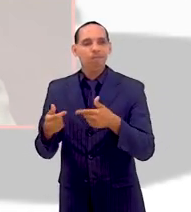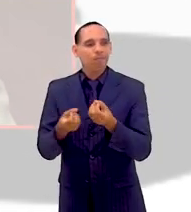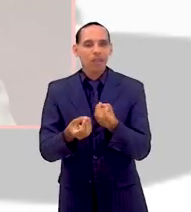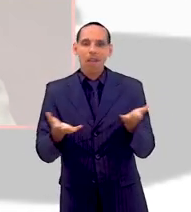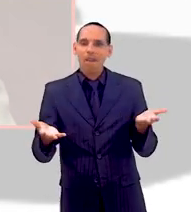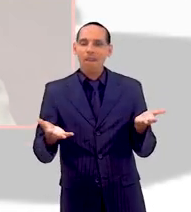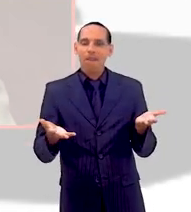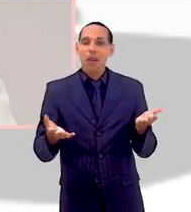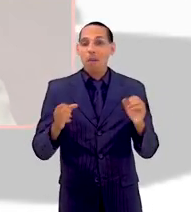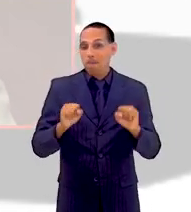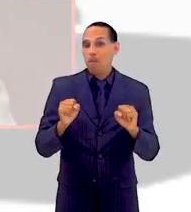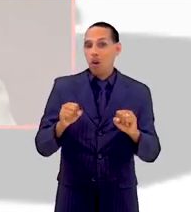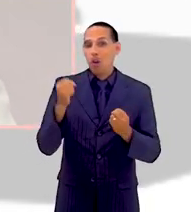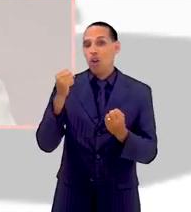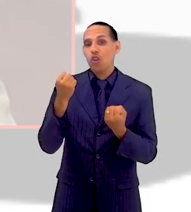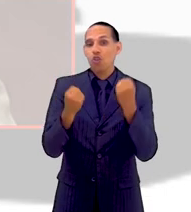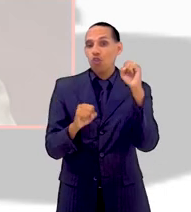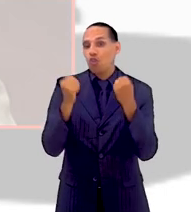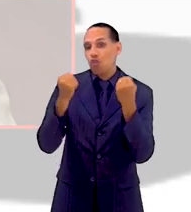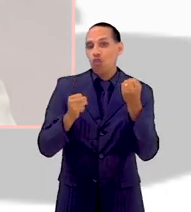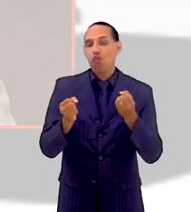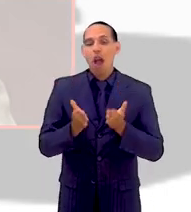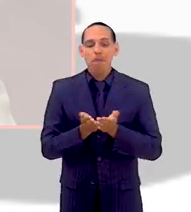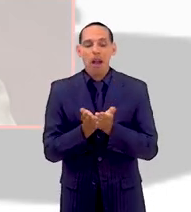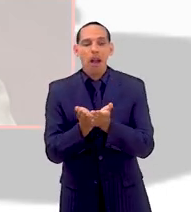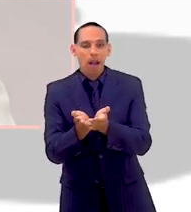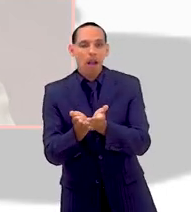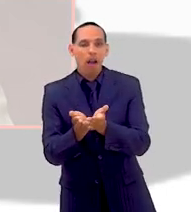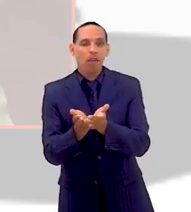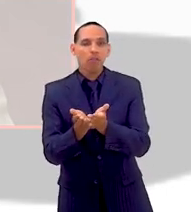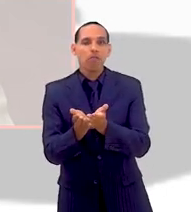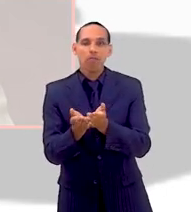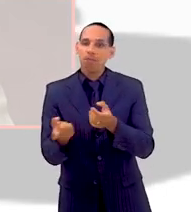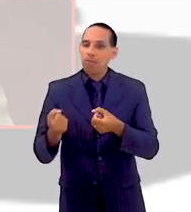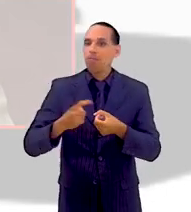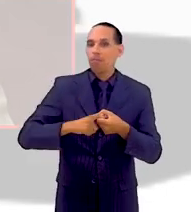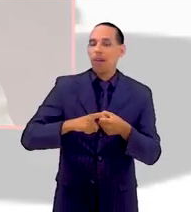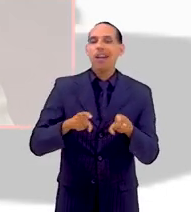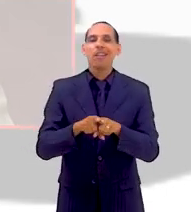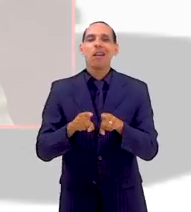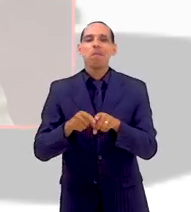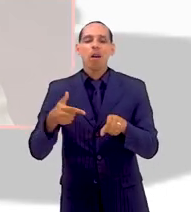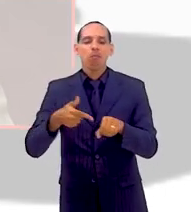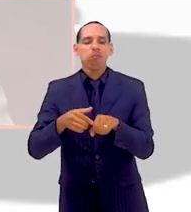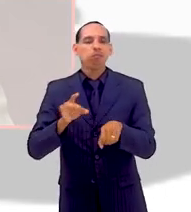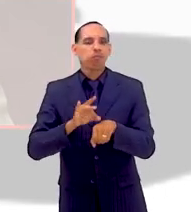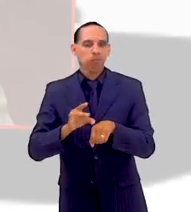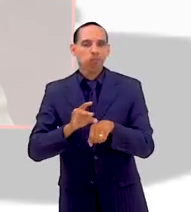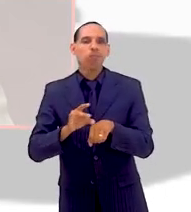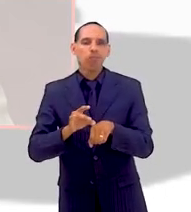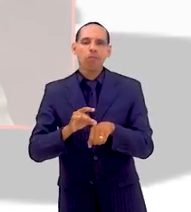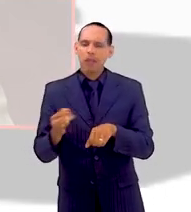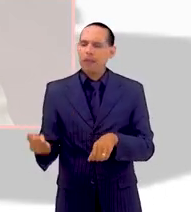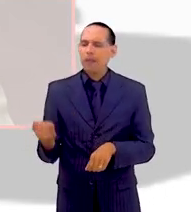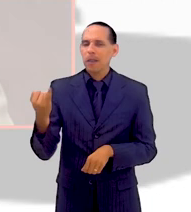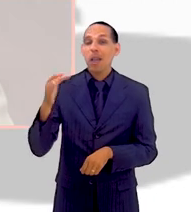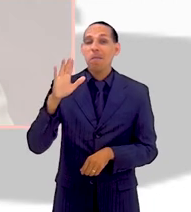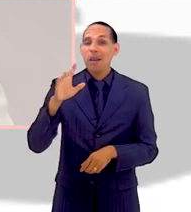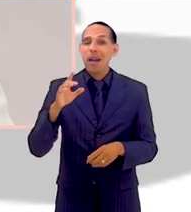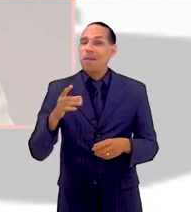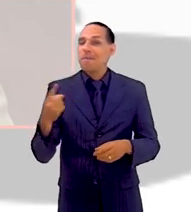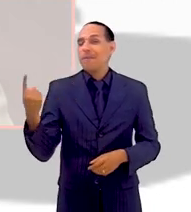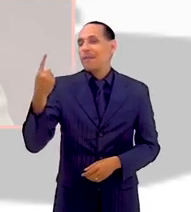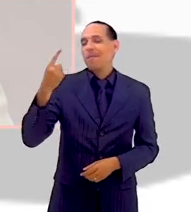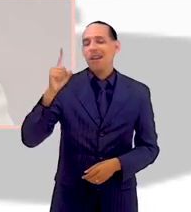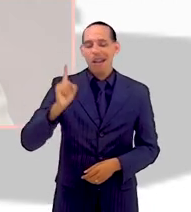da recuperação da indústria naval, o petróleo é fundamental na nossa economia, mas o turismo é a vocação natural dos